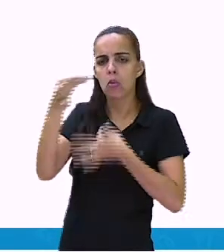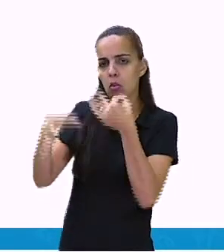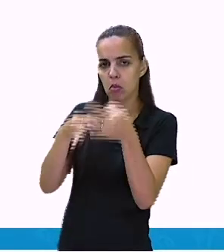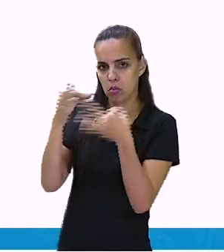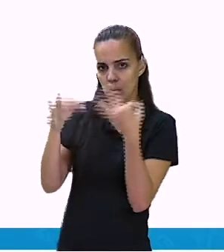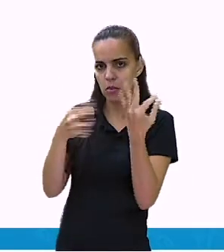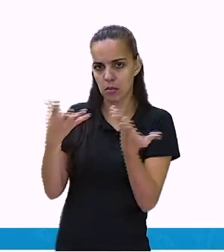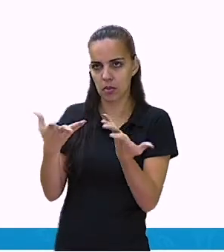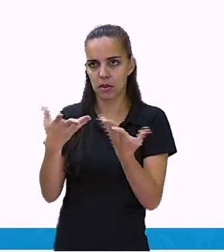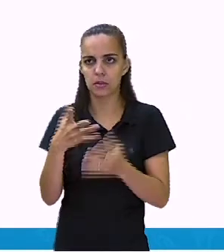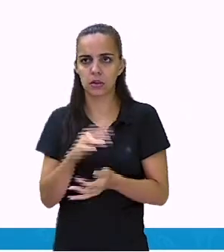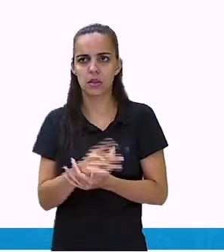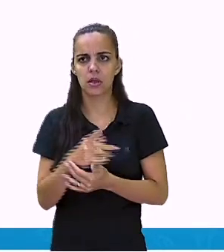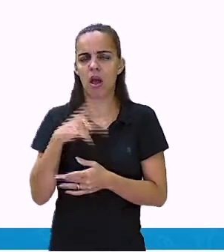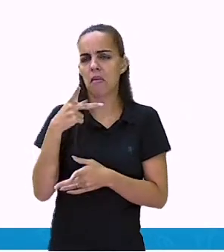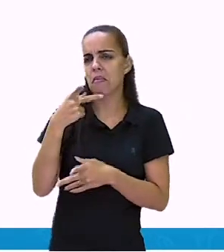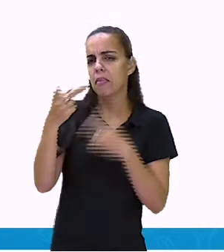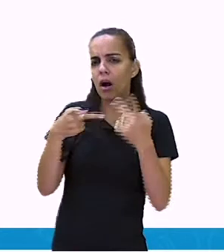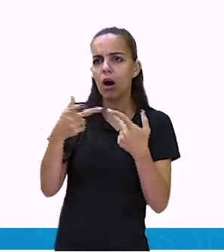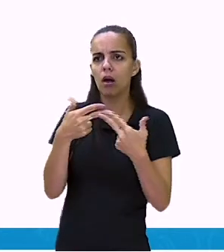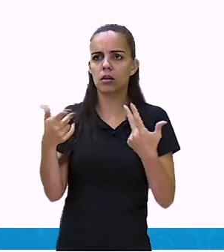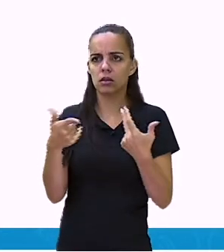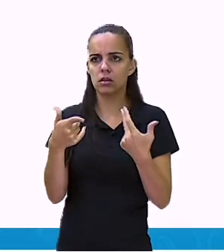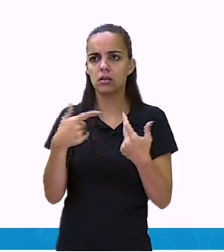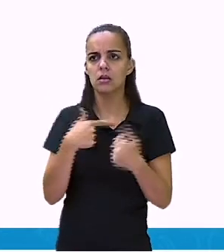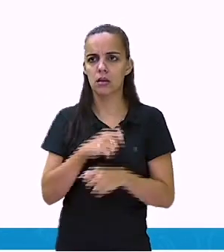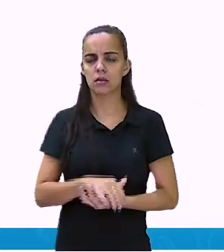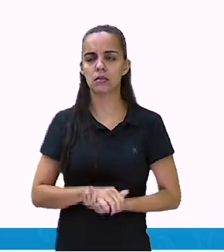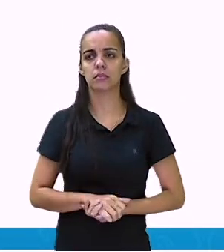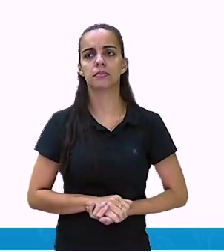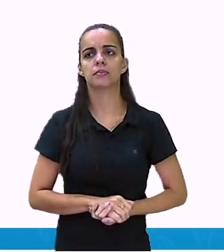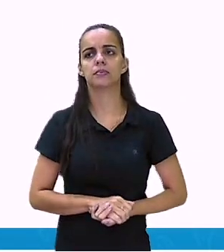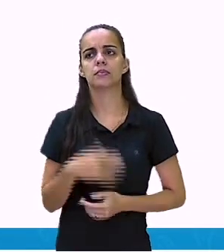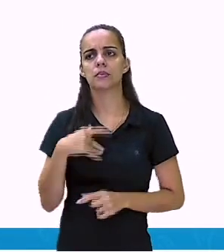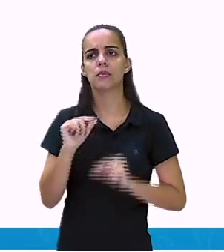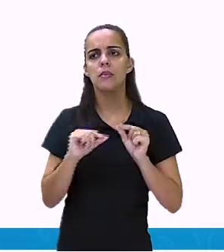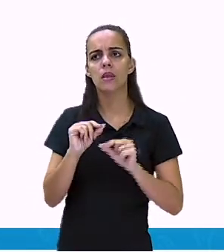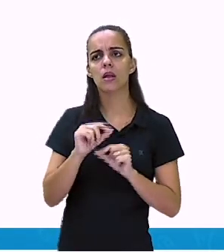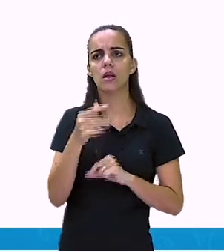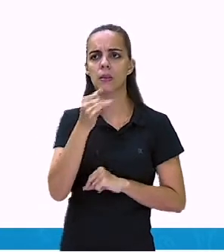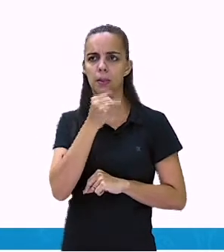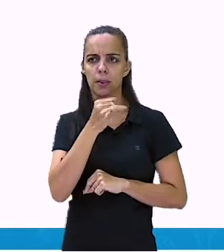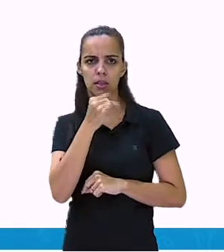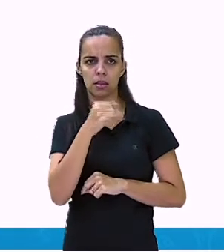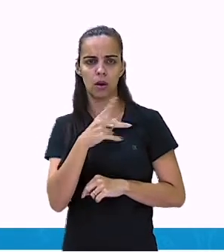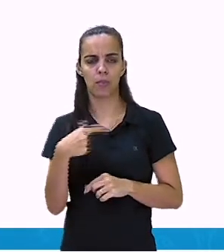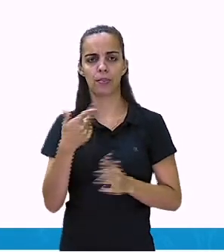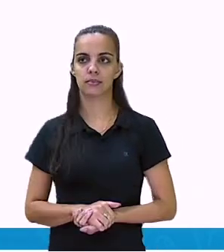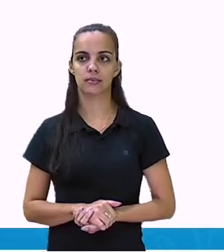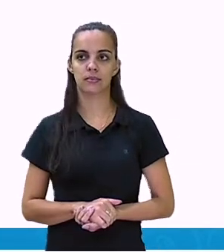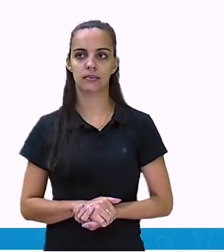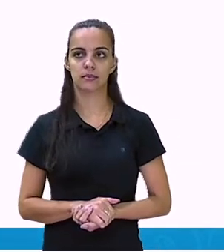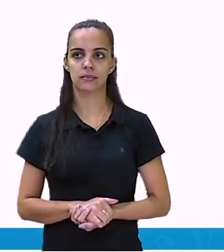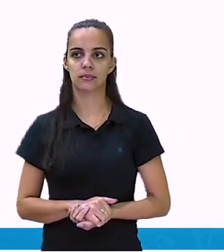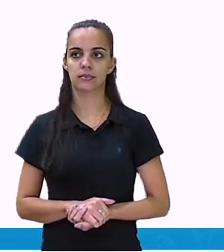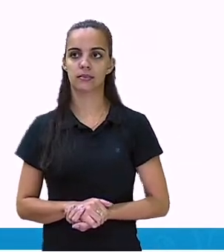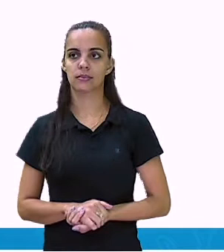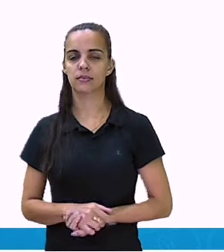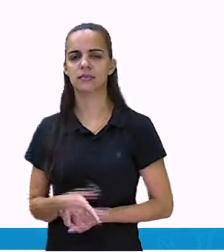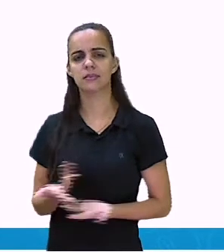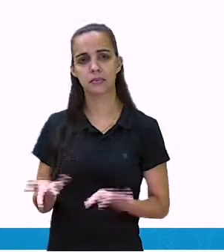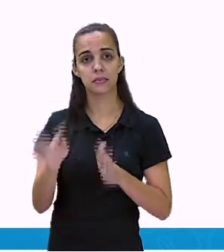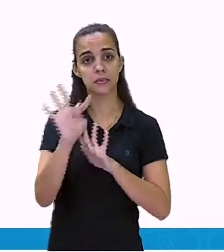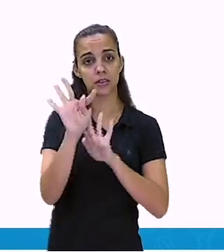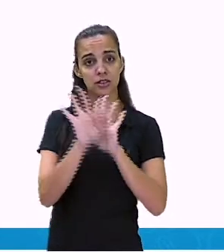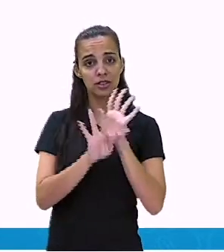argumentos. Argumenta-se, questiona-se, tá bom? Sobre esse artigo de opinião. São